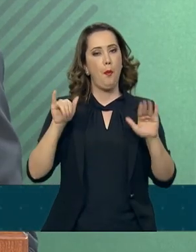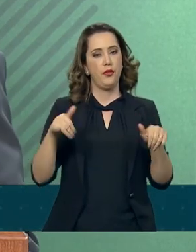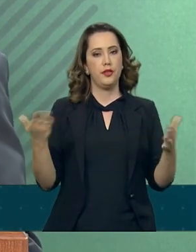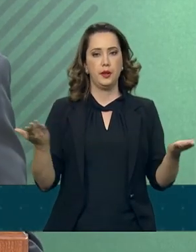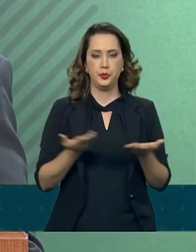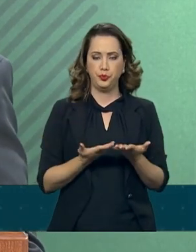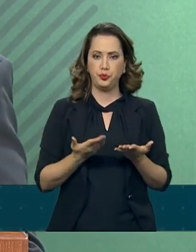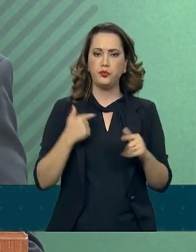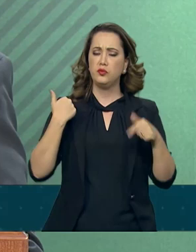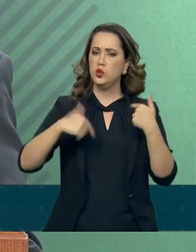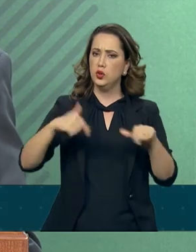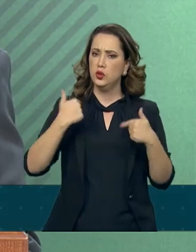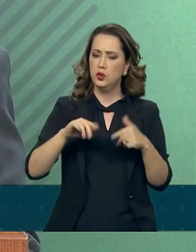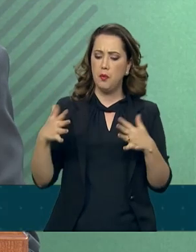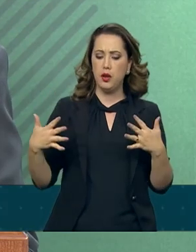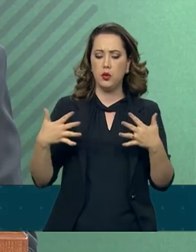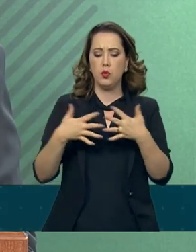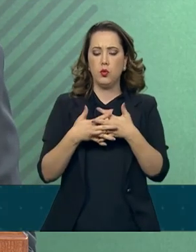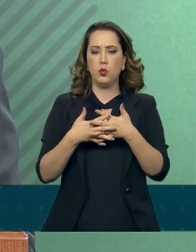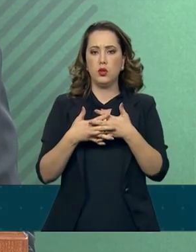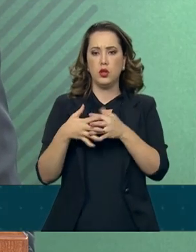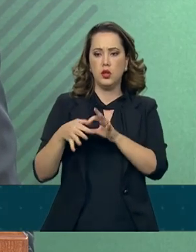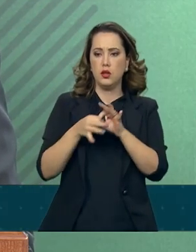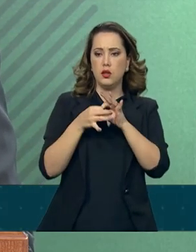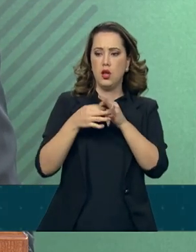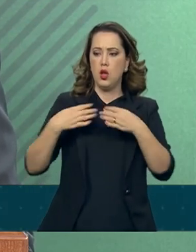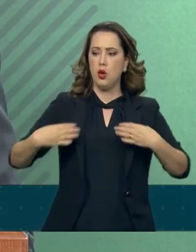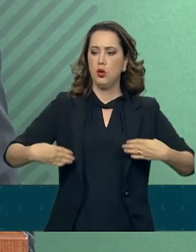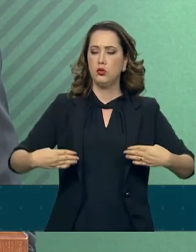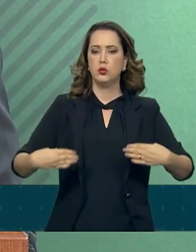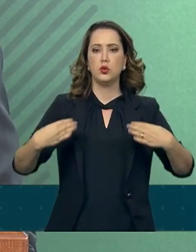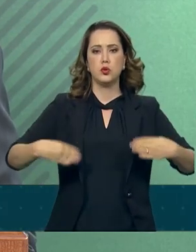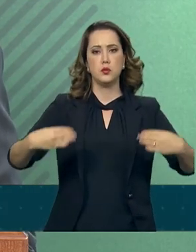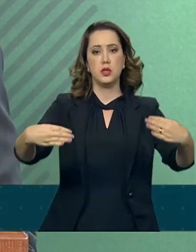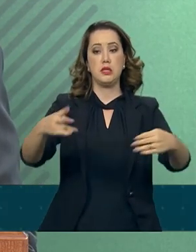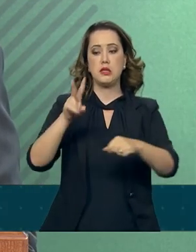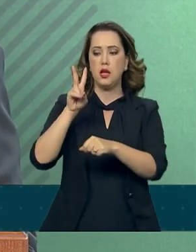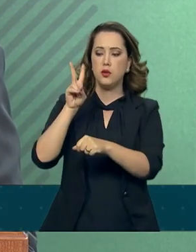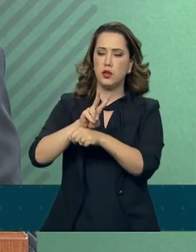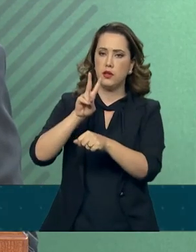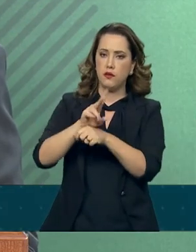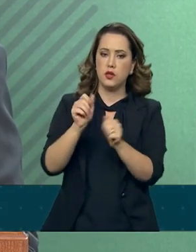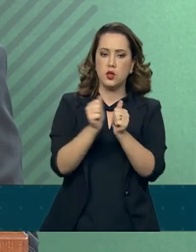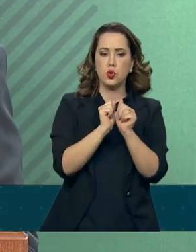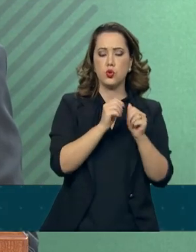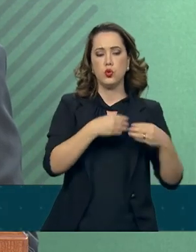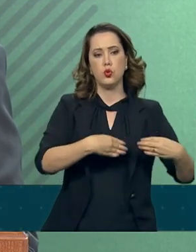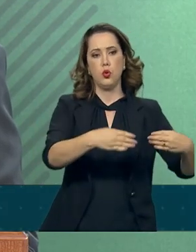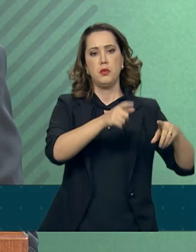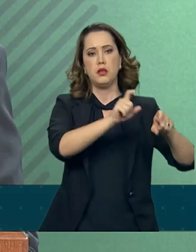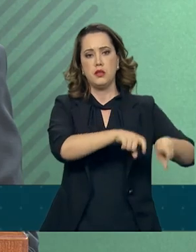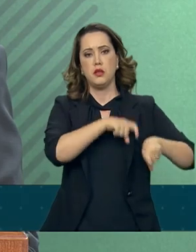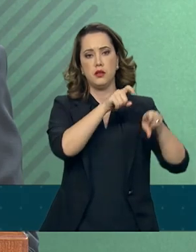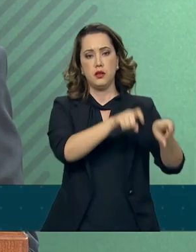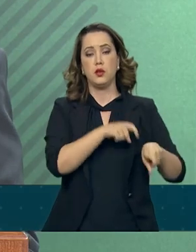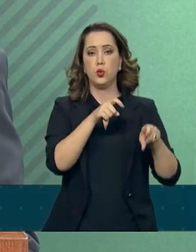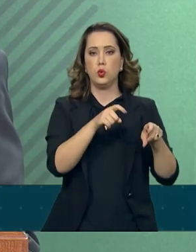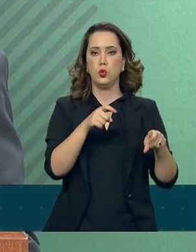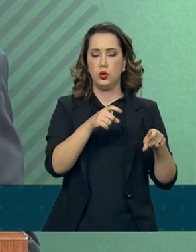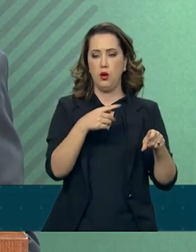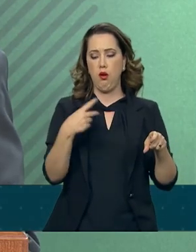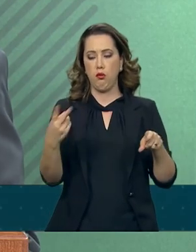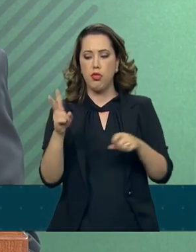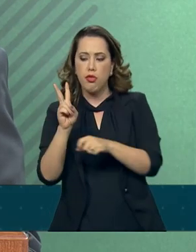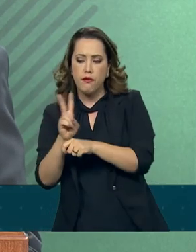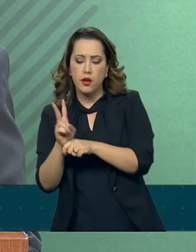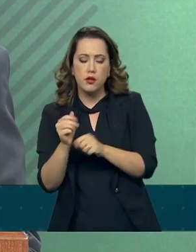a atuação integrada dos ministérios da defesa e da agricultura pecuária e abastecimento